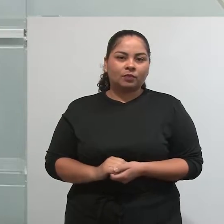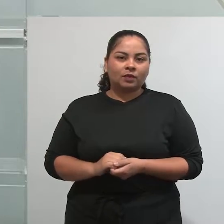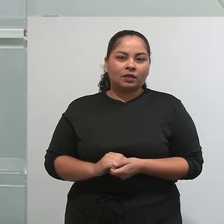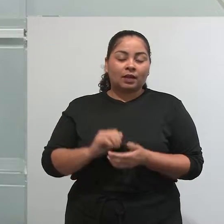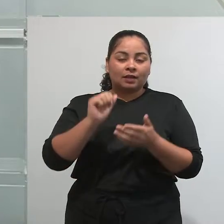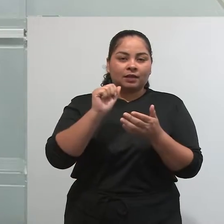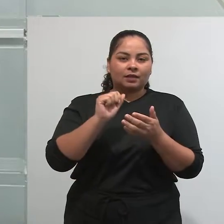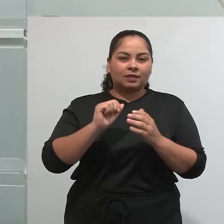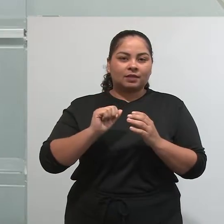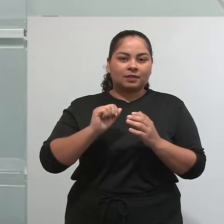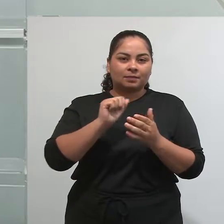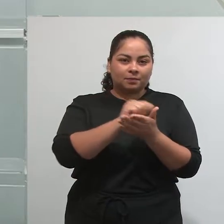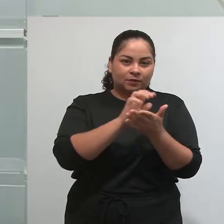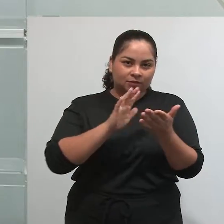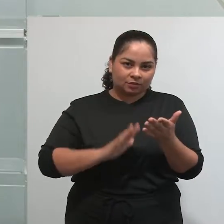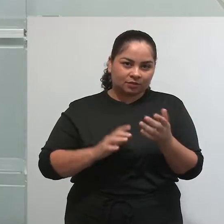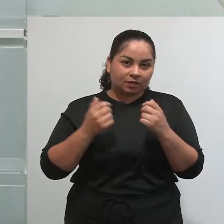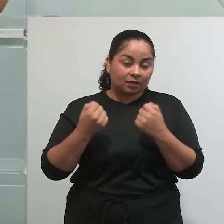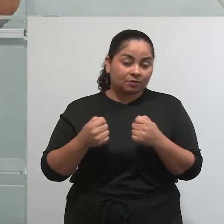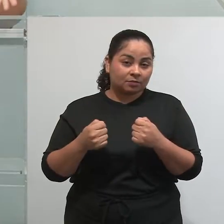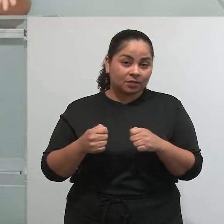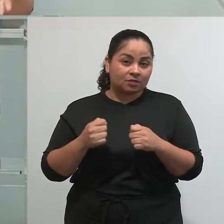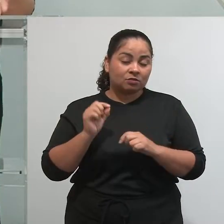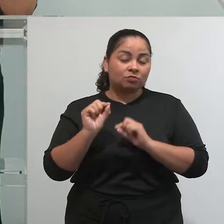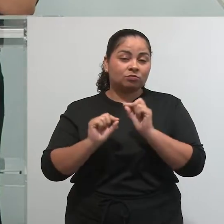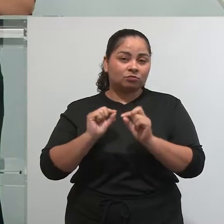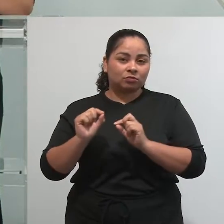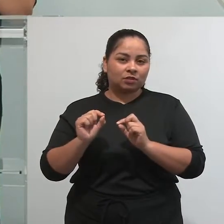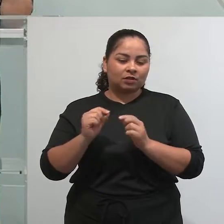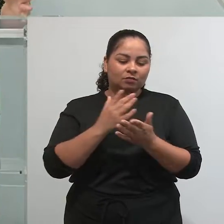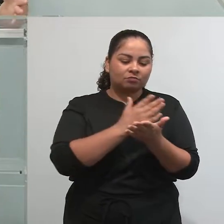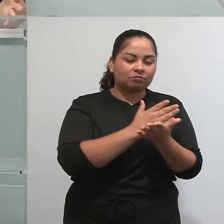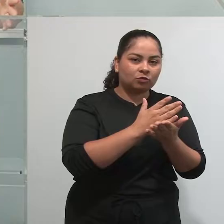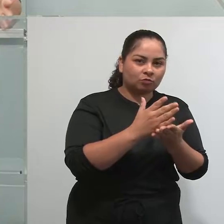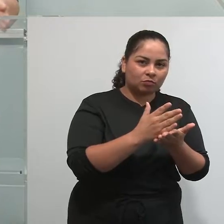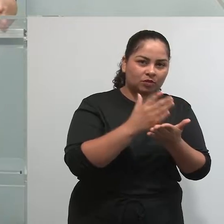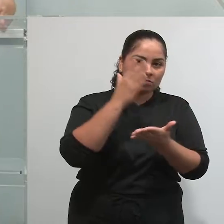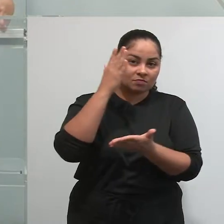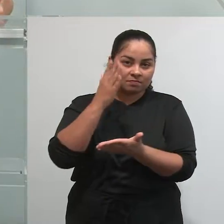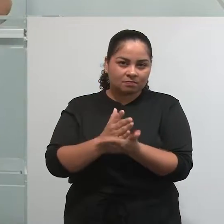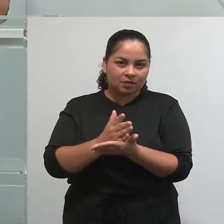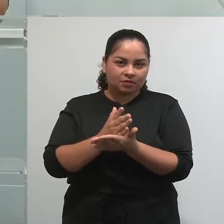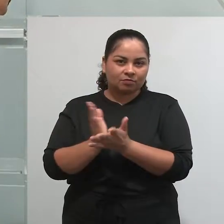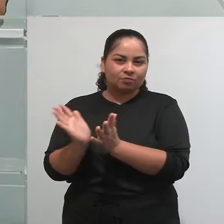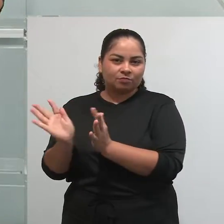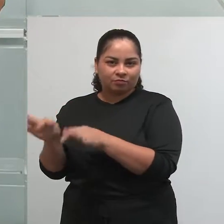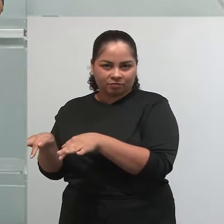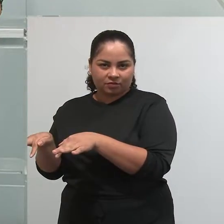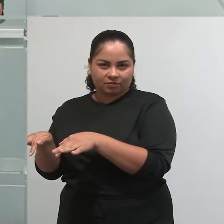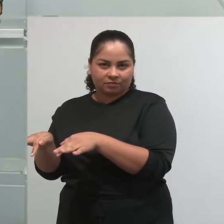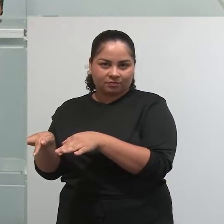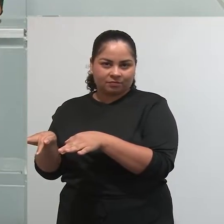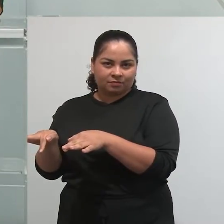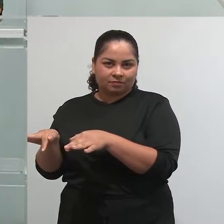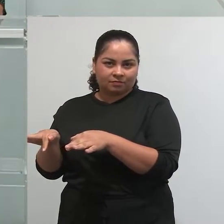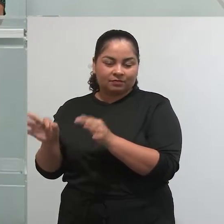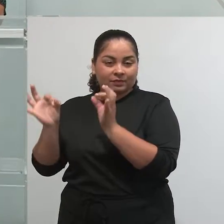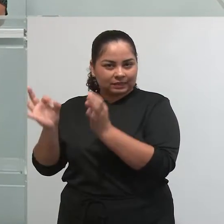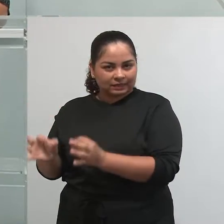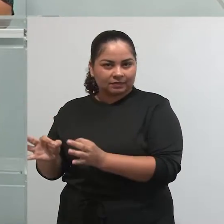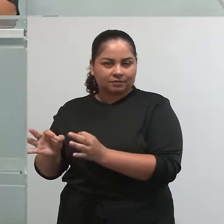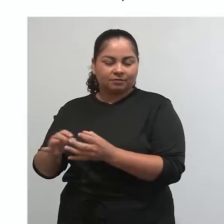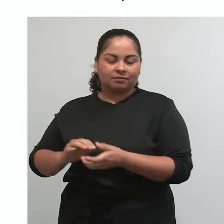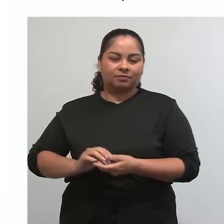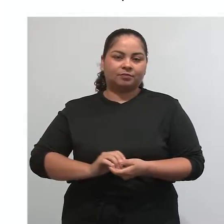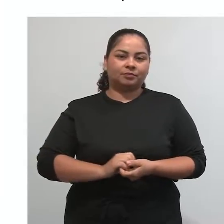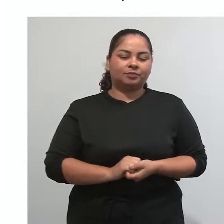realmente começo, um meio e um fim, levando em consideração um bom desempenho da tua atividade, tá